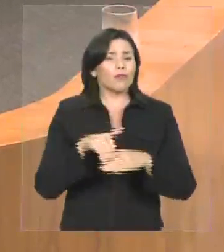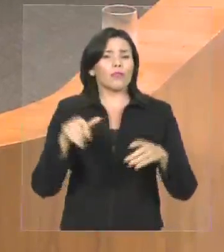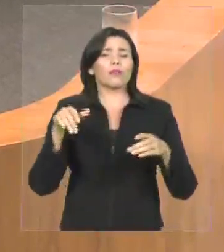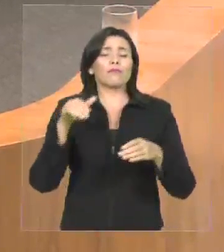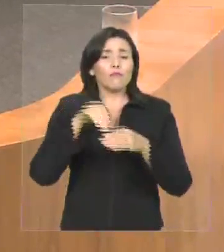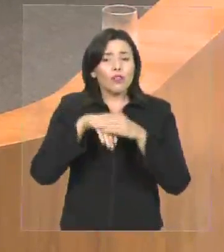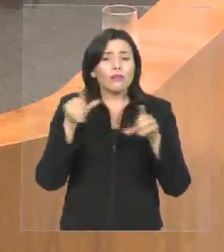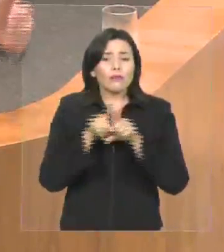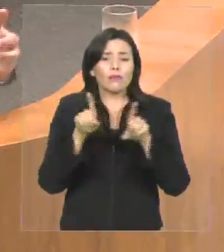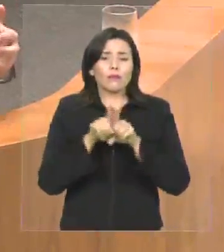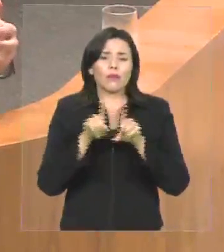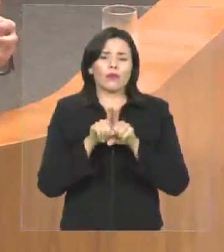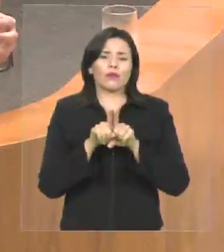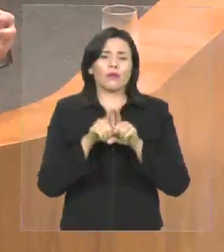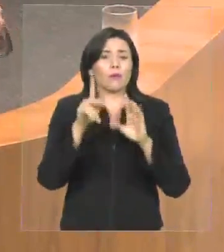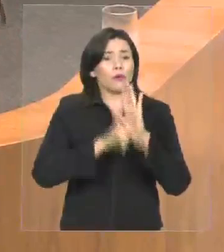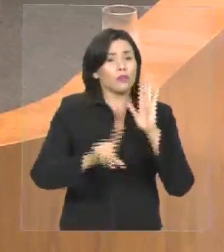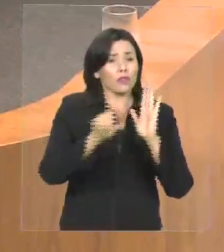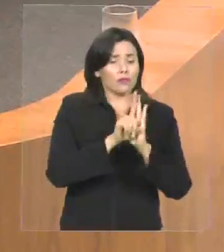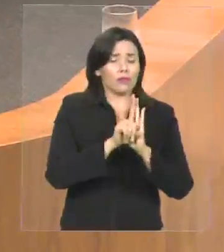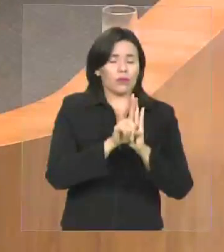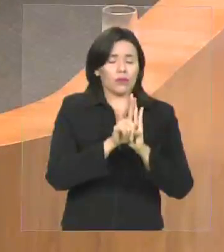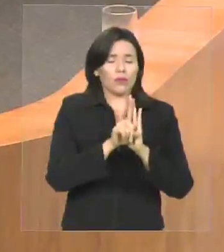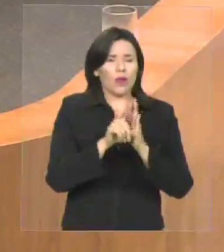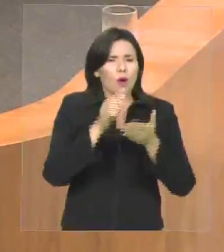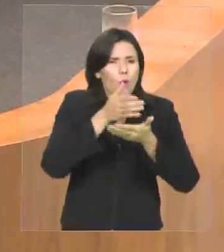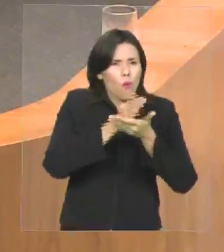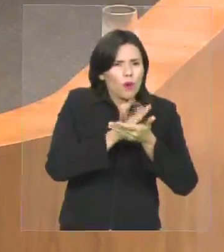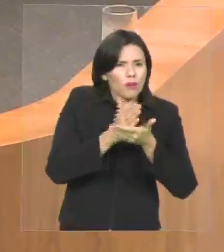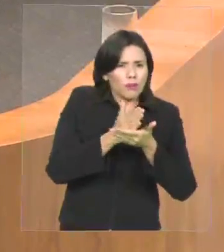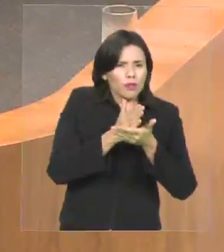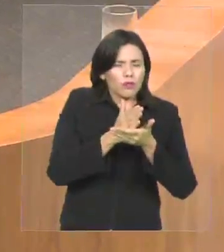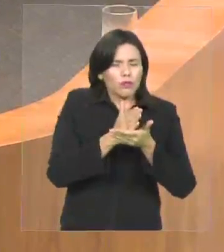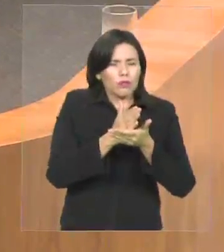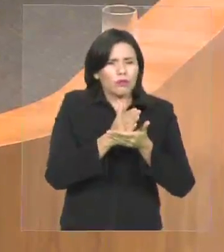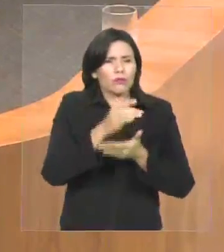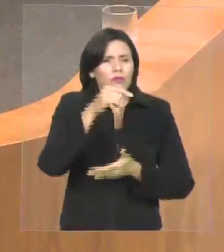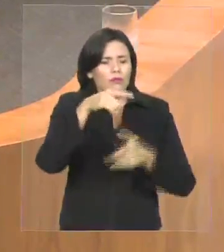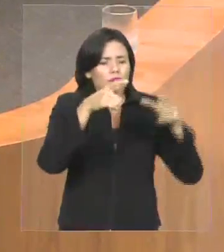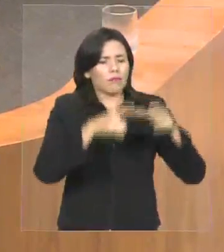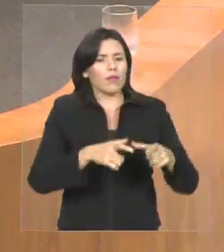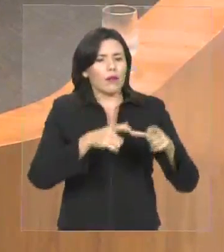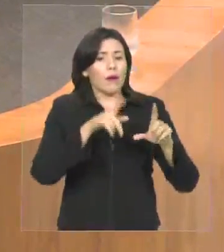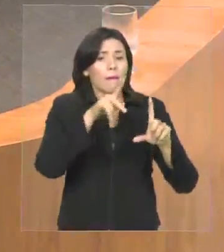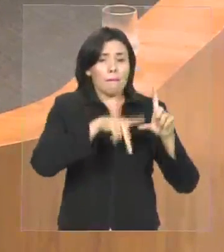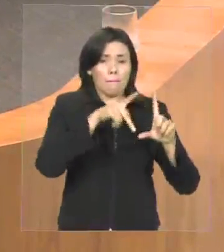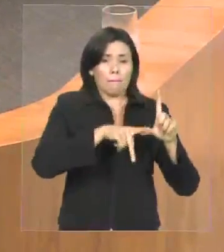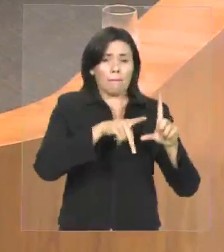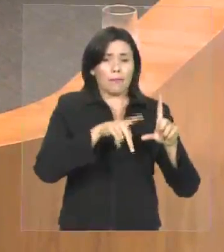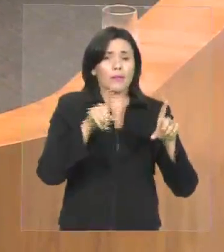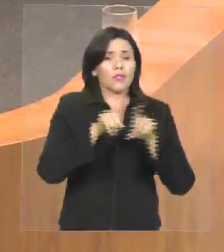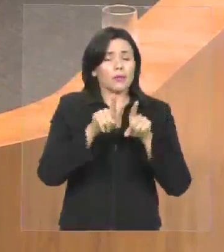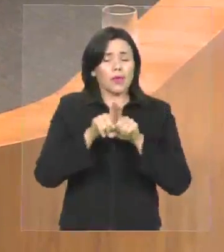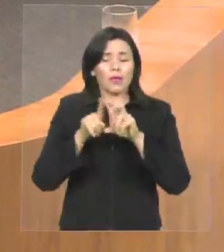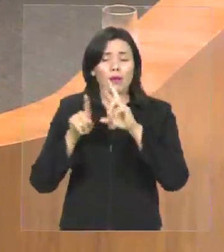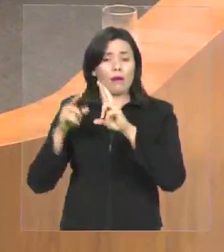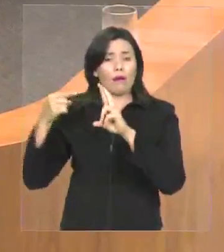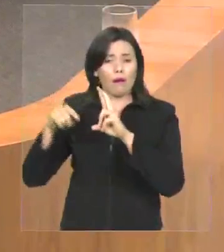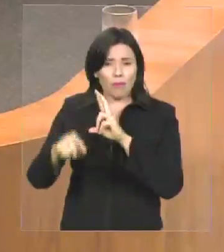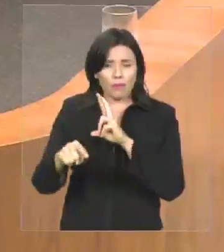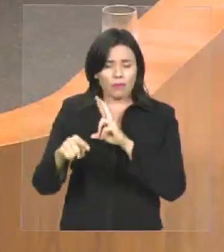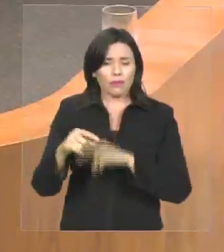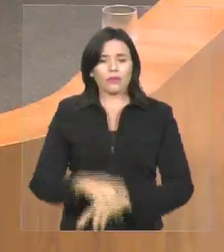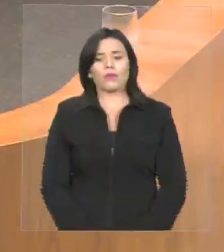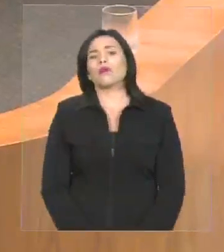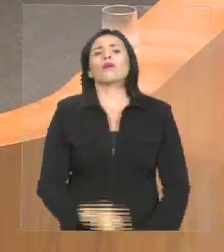os limites também com Paço Lumiar e com Raposa. Dessa maneira, eu acredito que, havendo uma construção